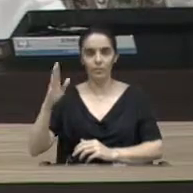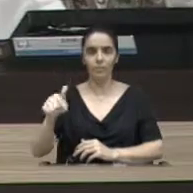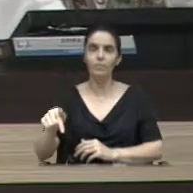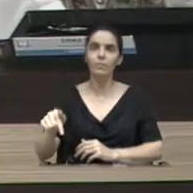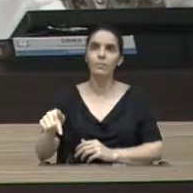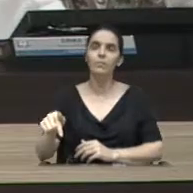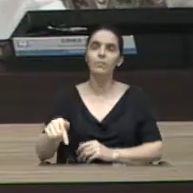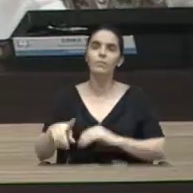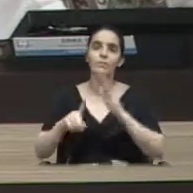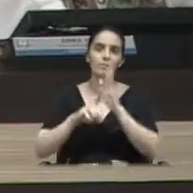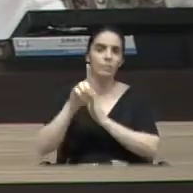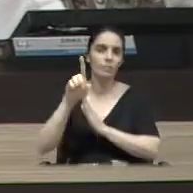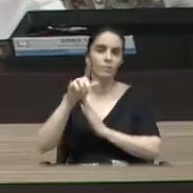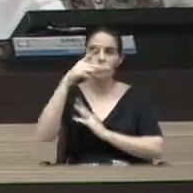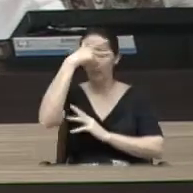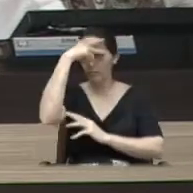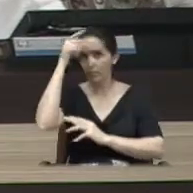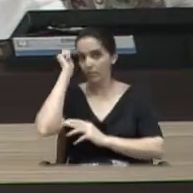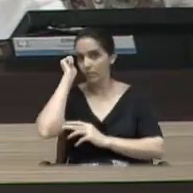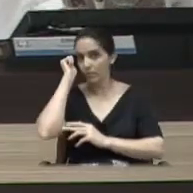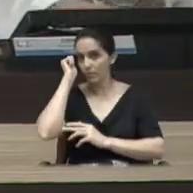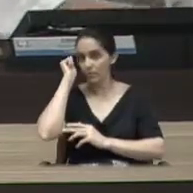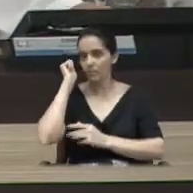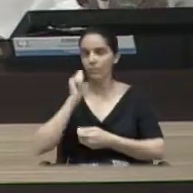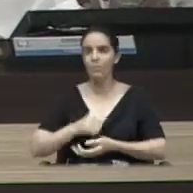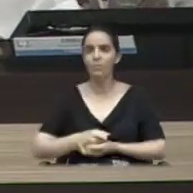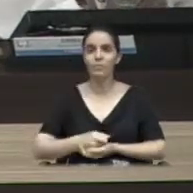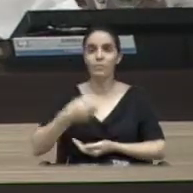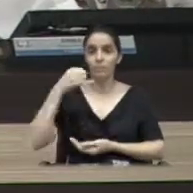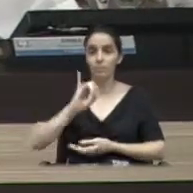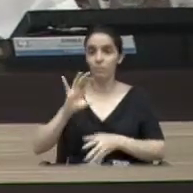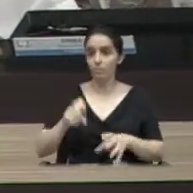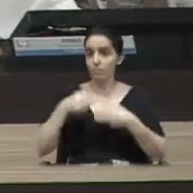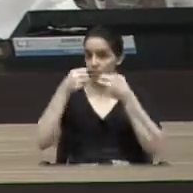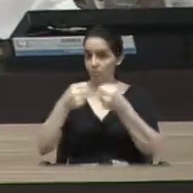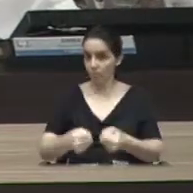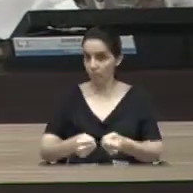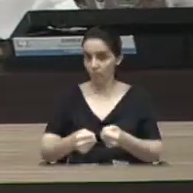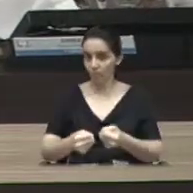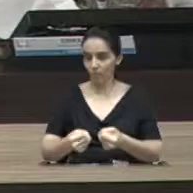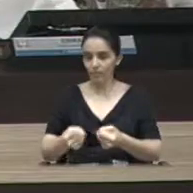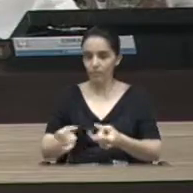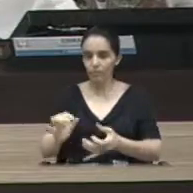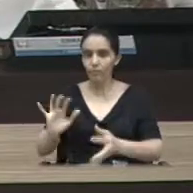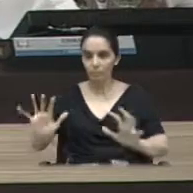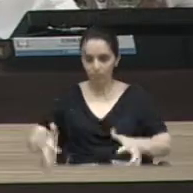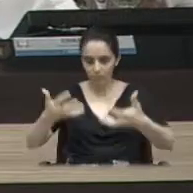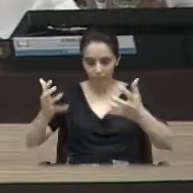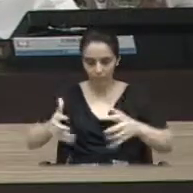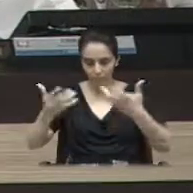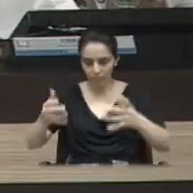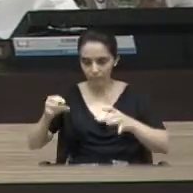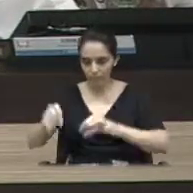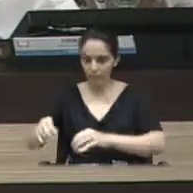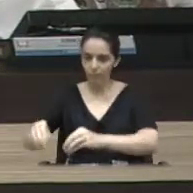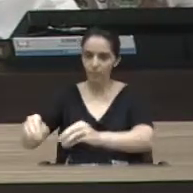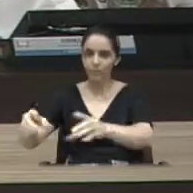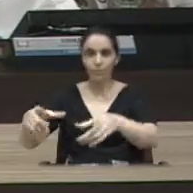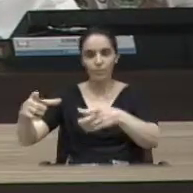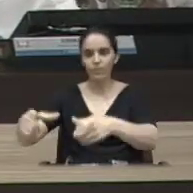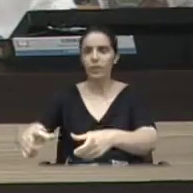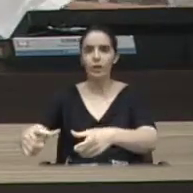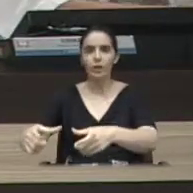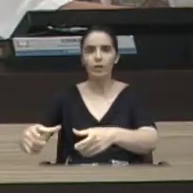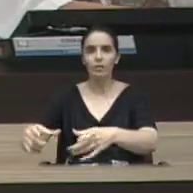1002/2017 requer informações ao Poder Executivo sobre a viabilidade de implantação de horta comunitária em área verde e ociosa localizada